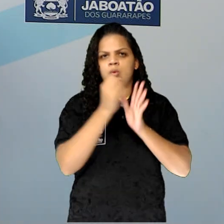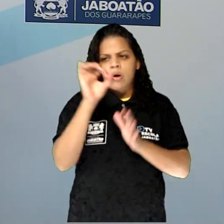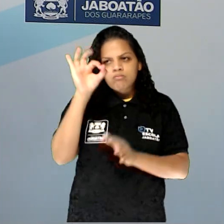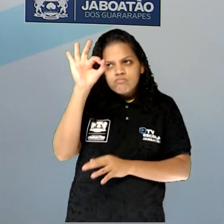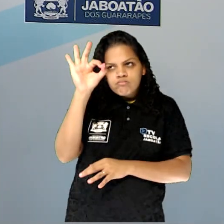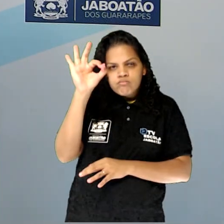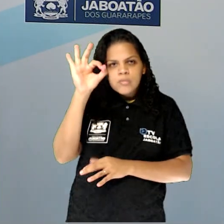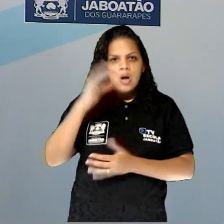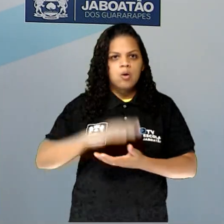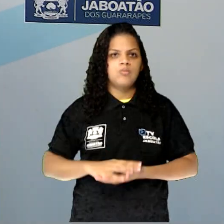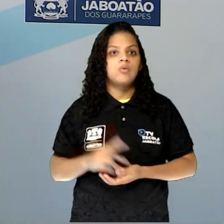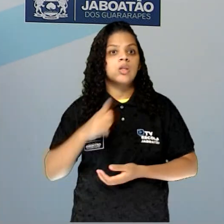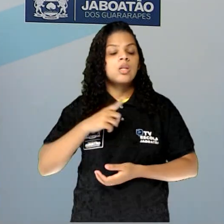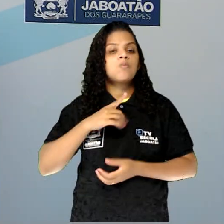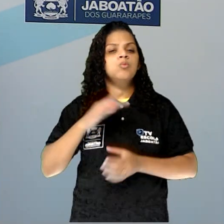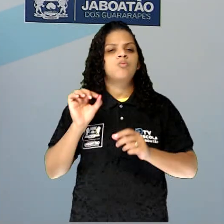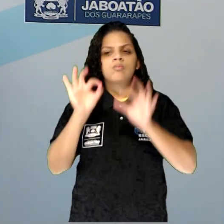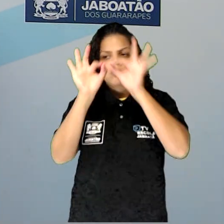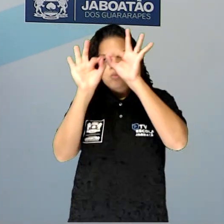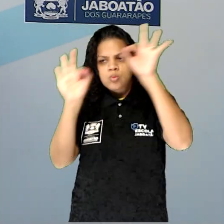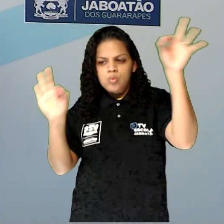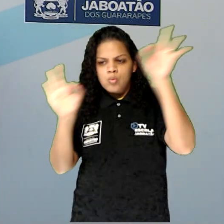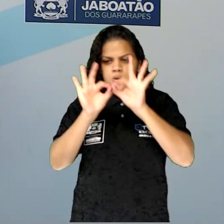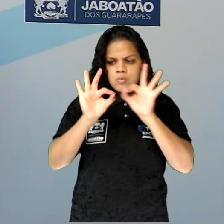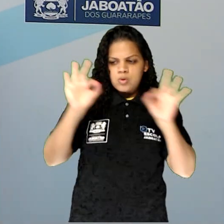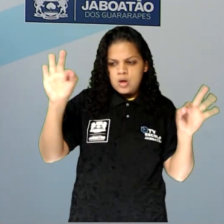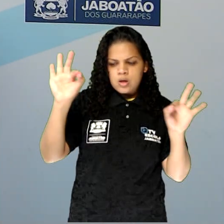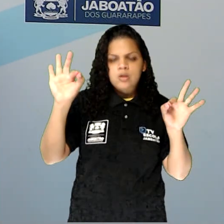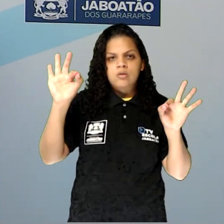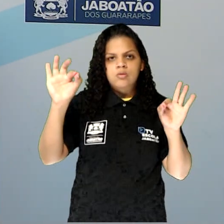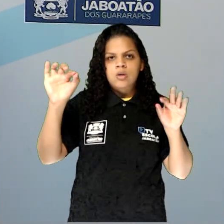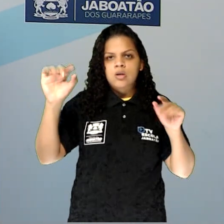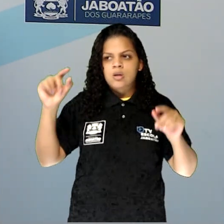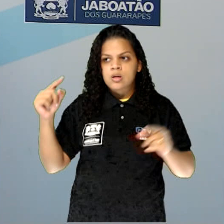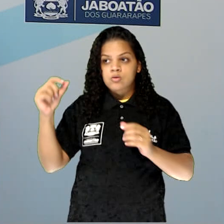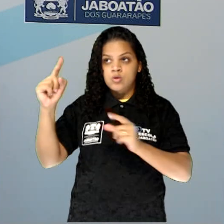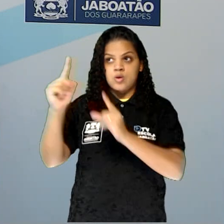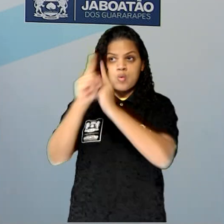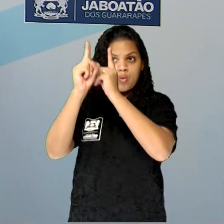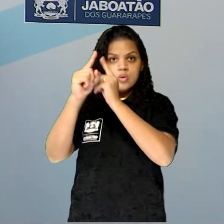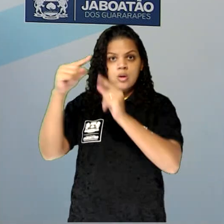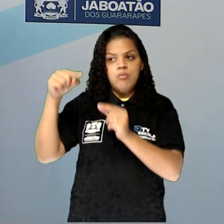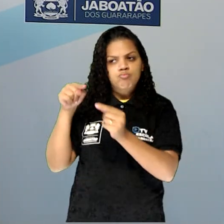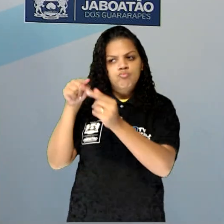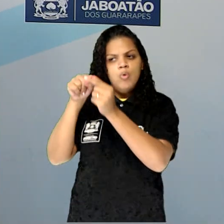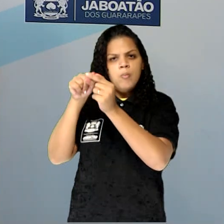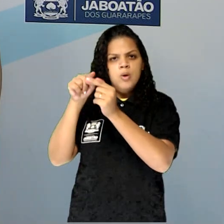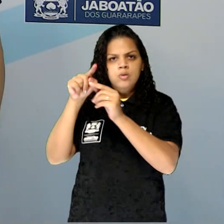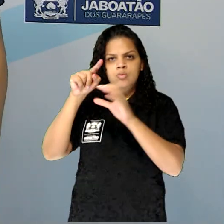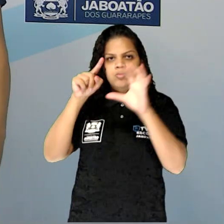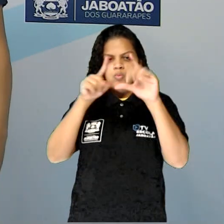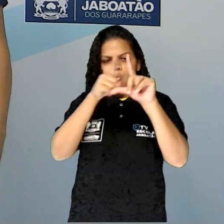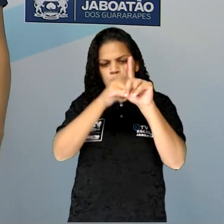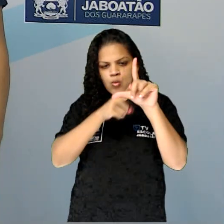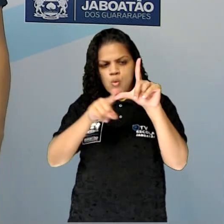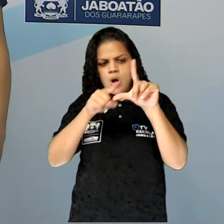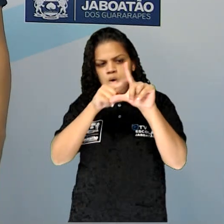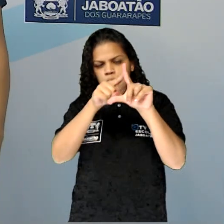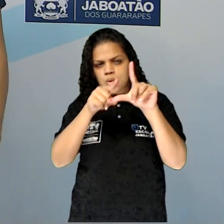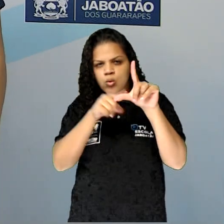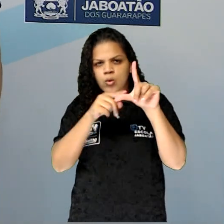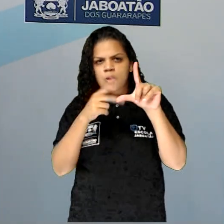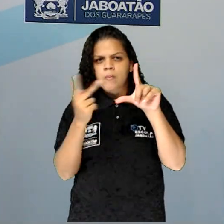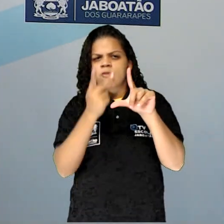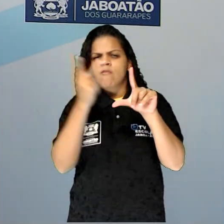duas semi-retas tá E ela se encontram formando o ângulo vamos medir esse ângulo para isso vamos